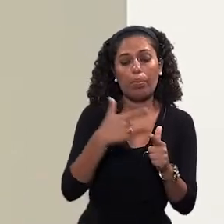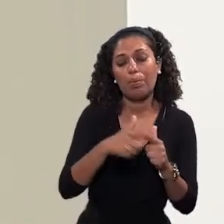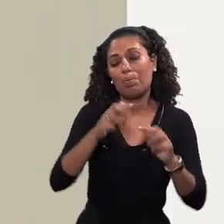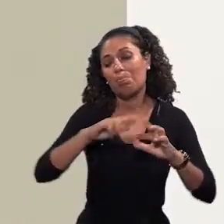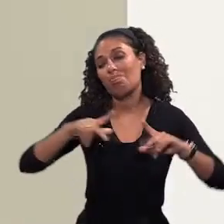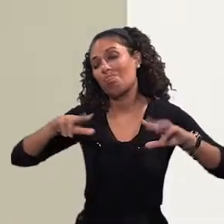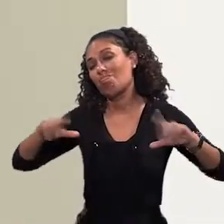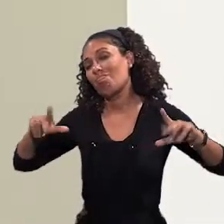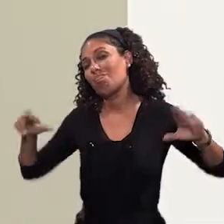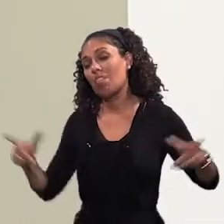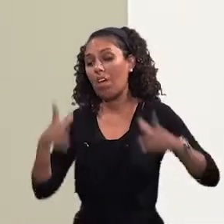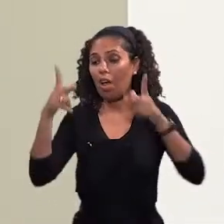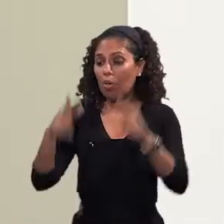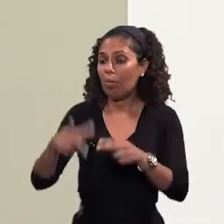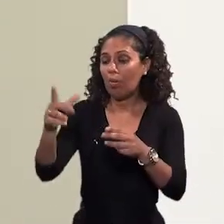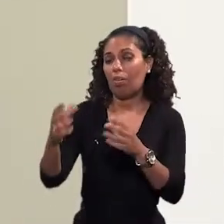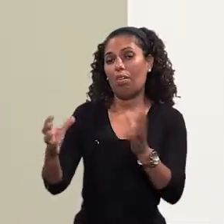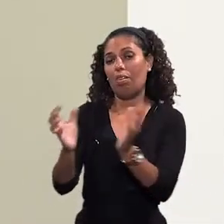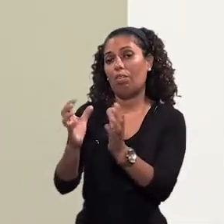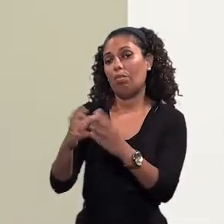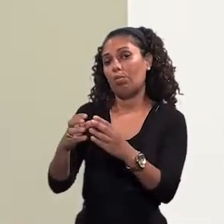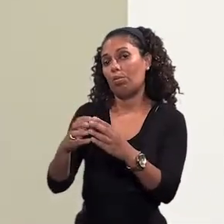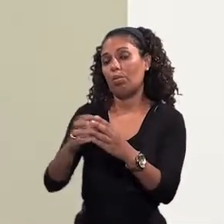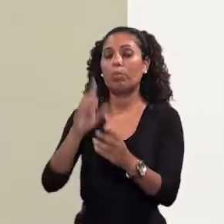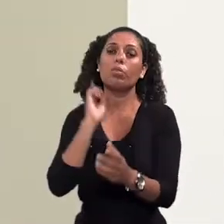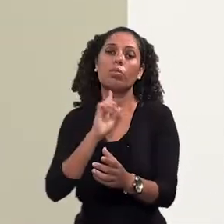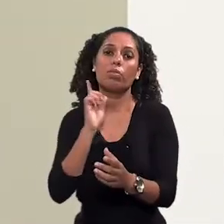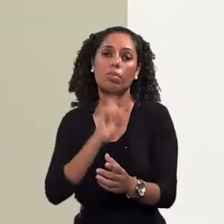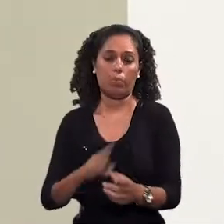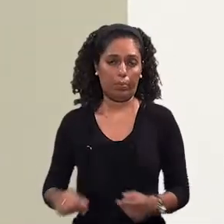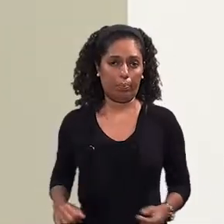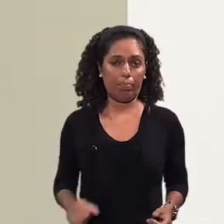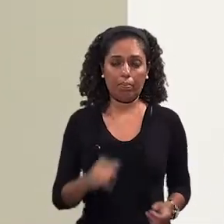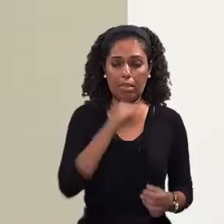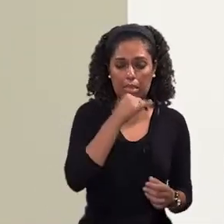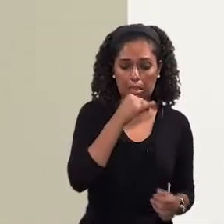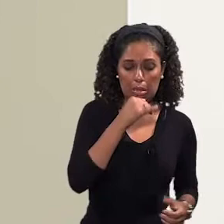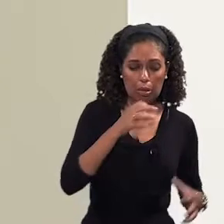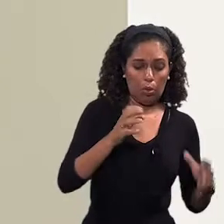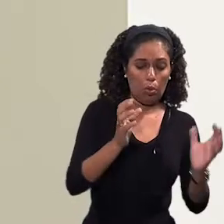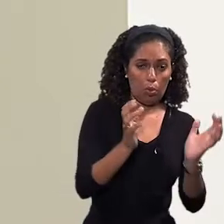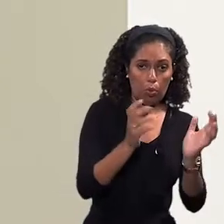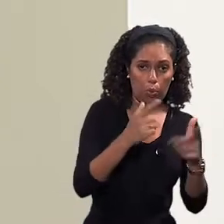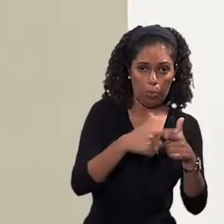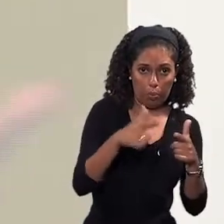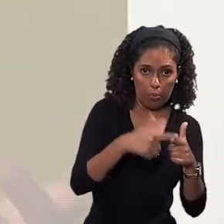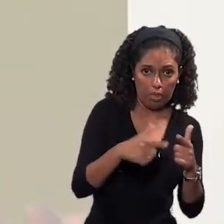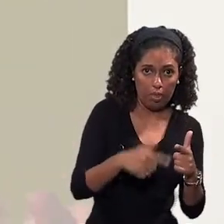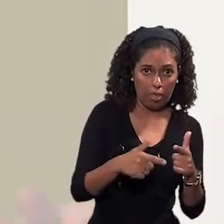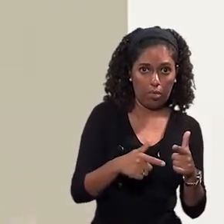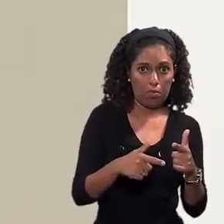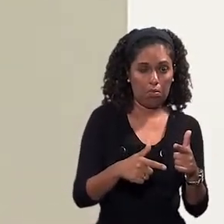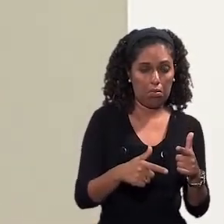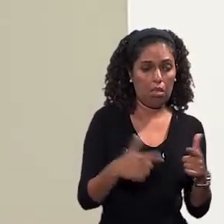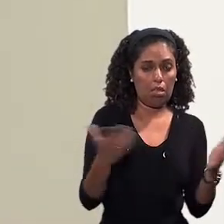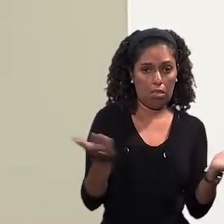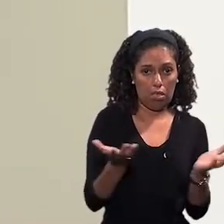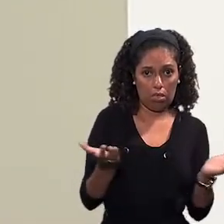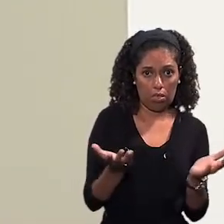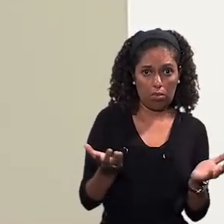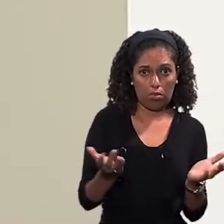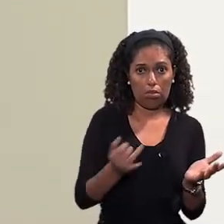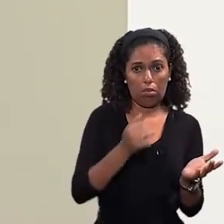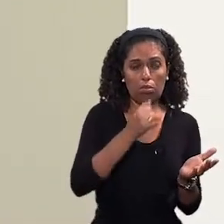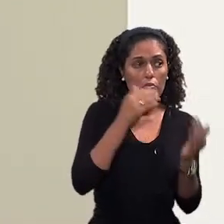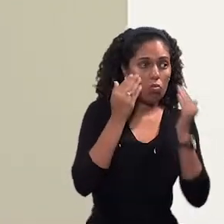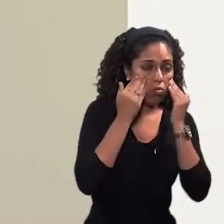acarretando, infelizmente, em tragédias como essa. Então essas tragédias elas precisam sim servir. Infelizmente, elas acontecem